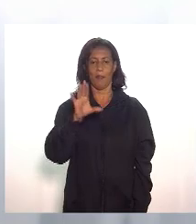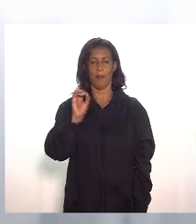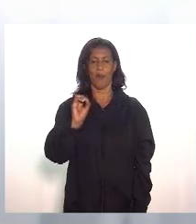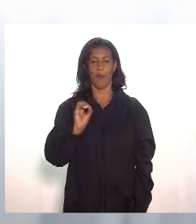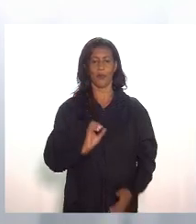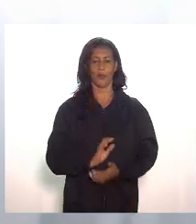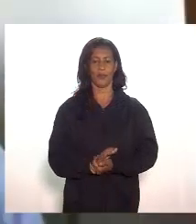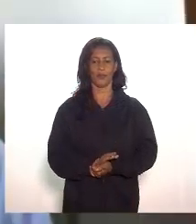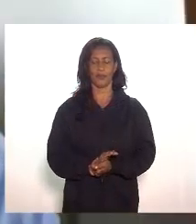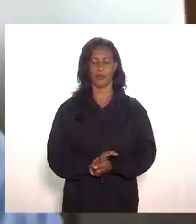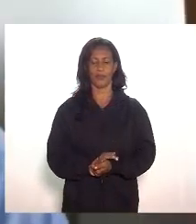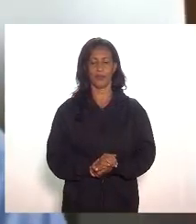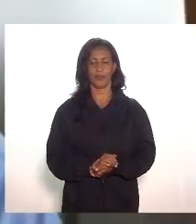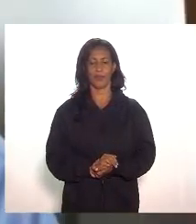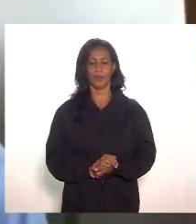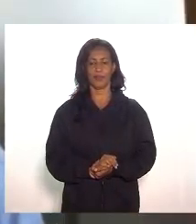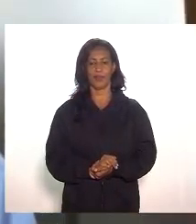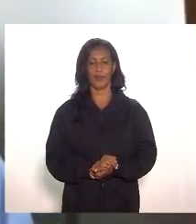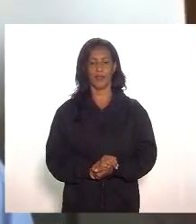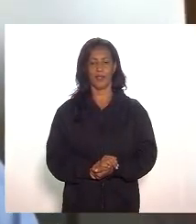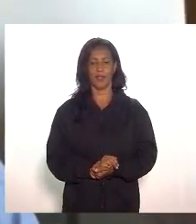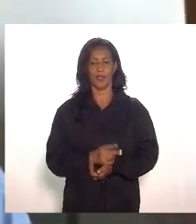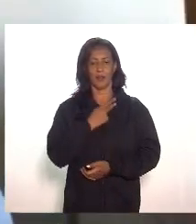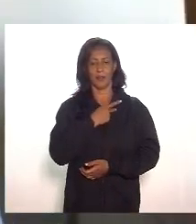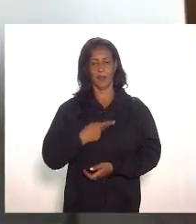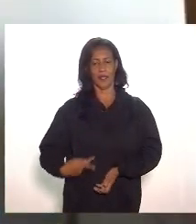Pois não, deputado? Senhora presidente,